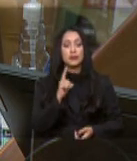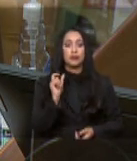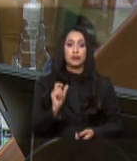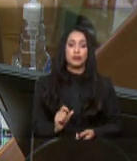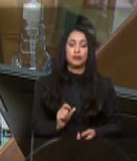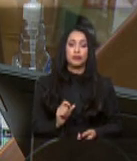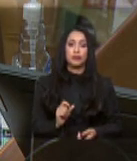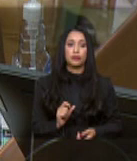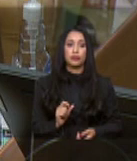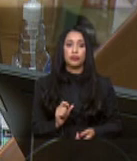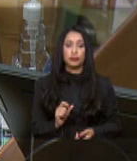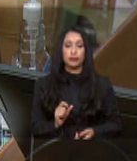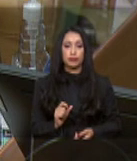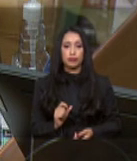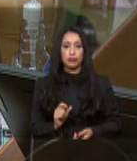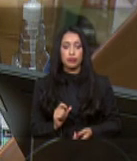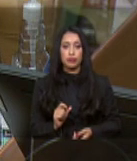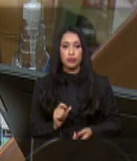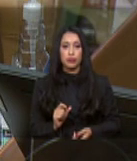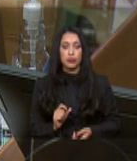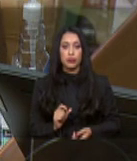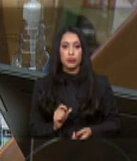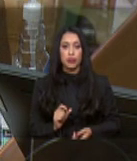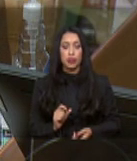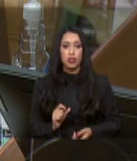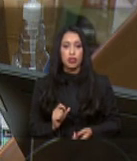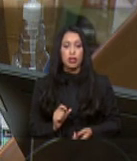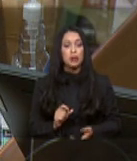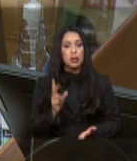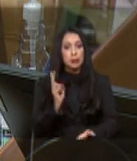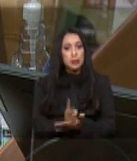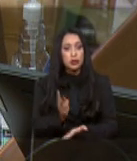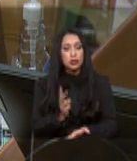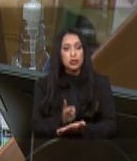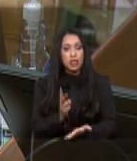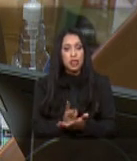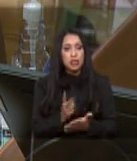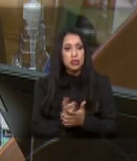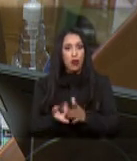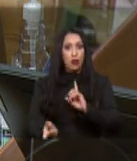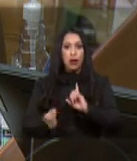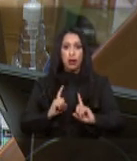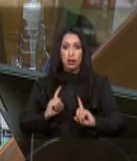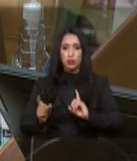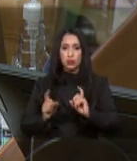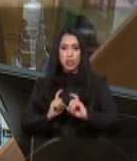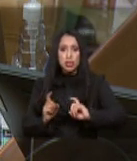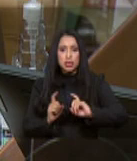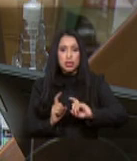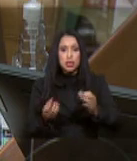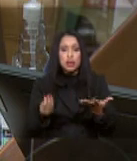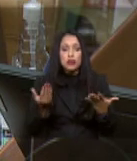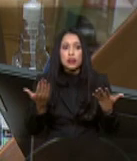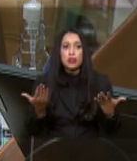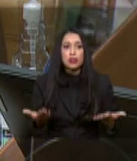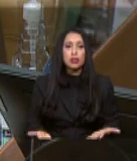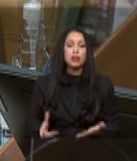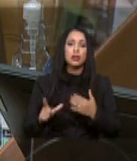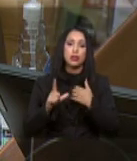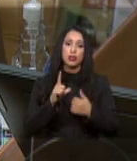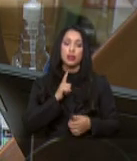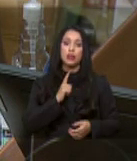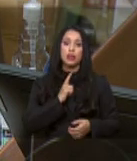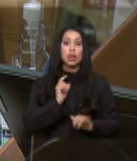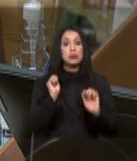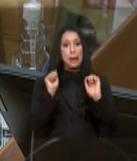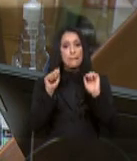a finalidade, para que se atinja a finalidade buscada pela manutenção das condições administrativas. E, com isso, nós temos